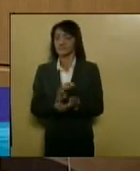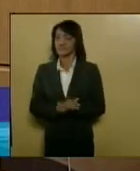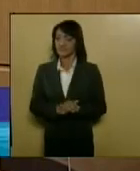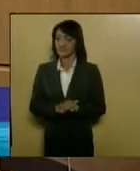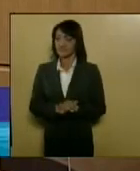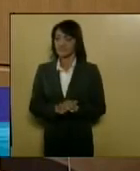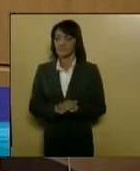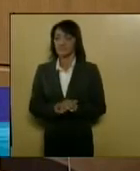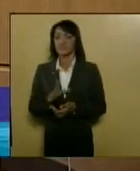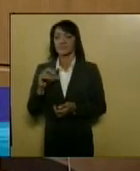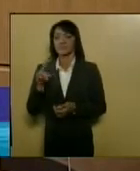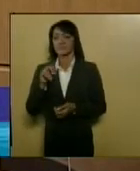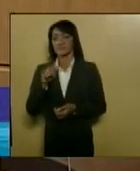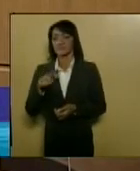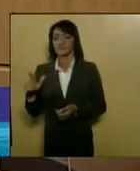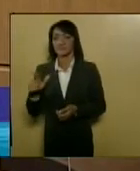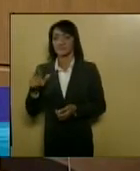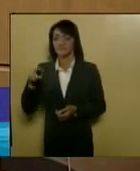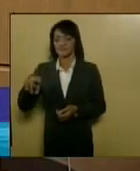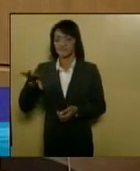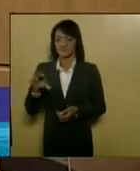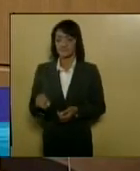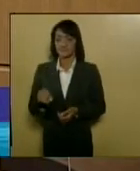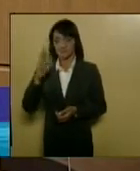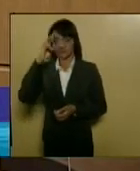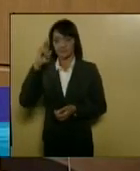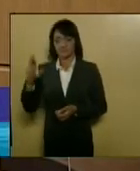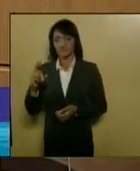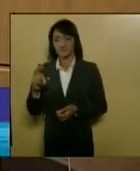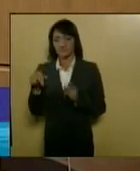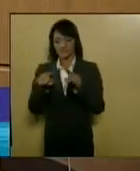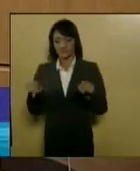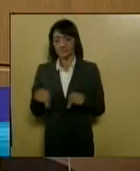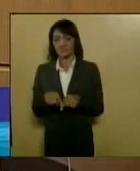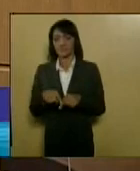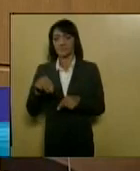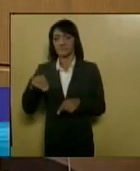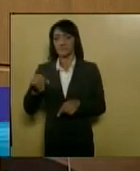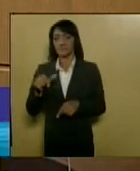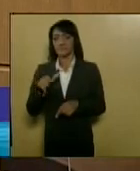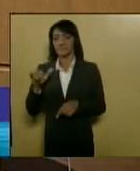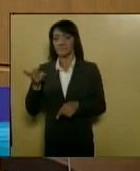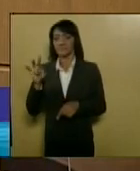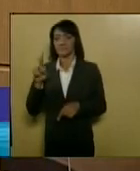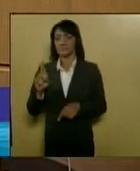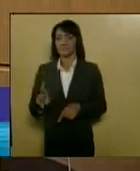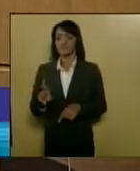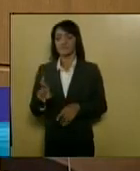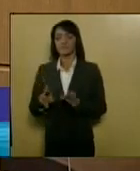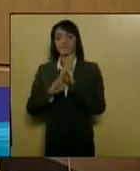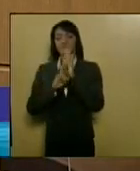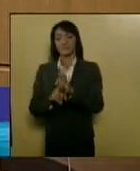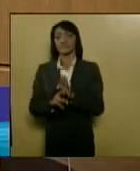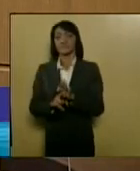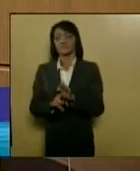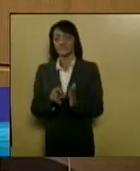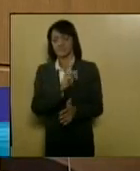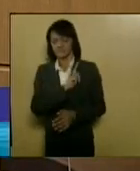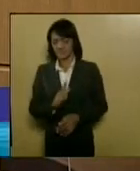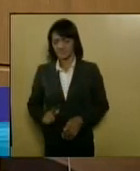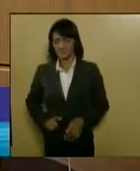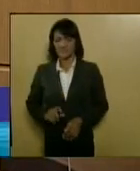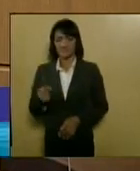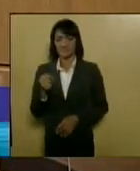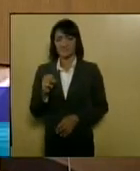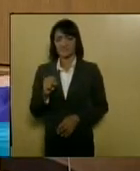senhor tenente-coronel José Moura Neto, subchefe do gabinete militar, representando o excelentíssimo senhor governador do estado de Sergipe,